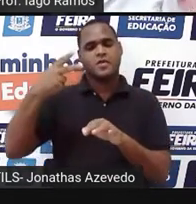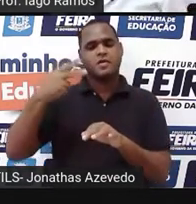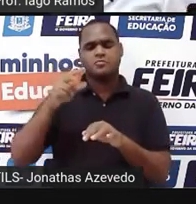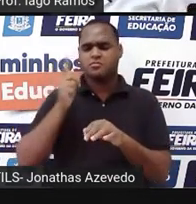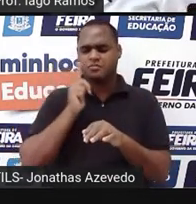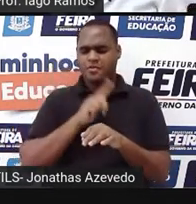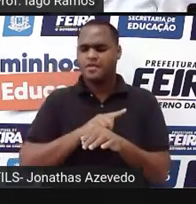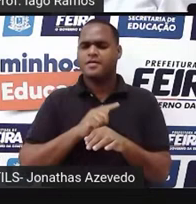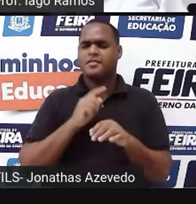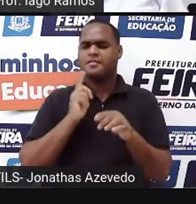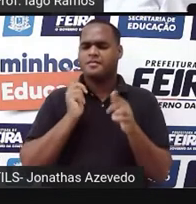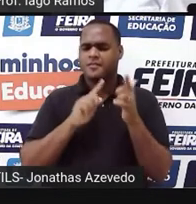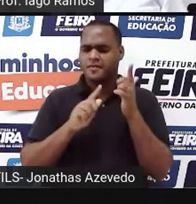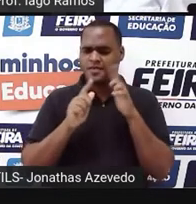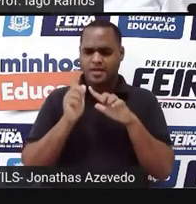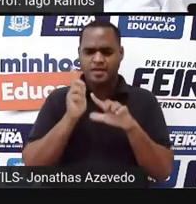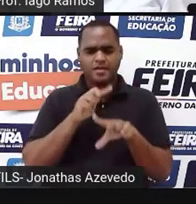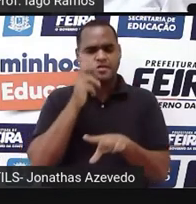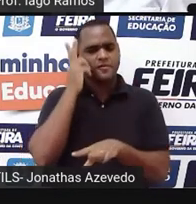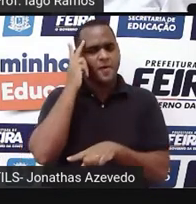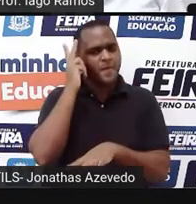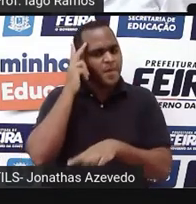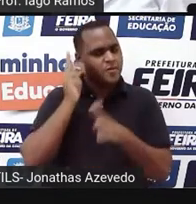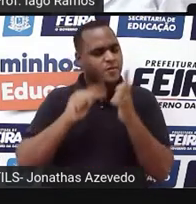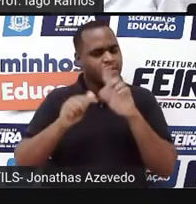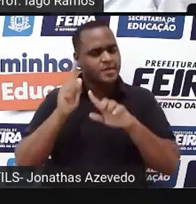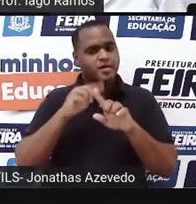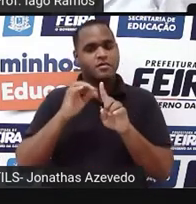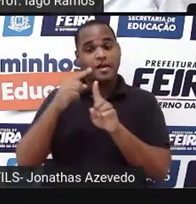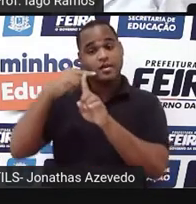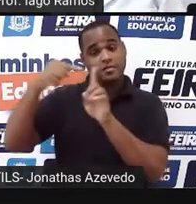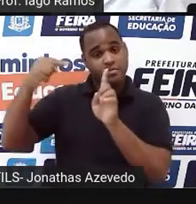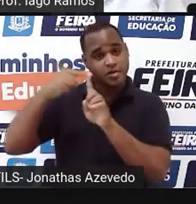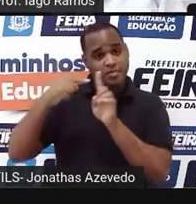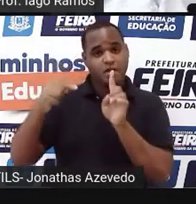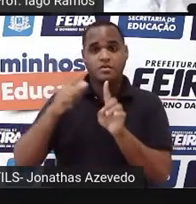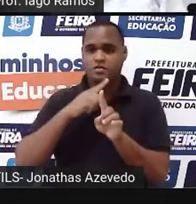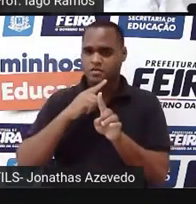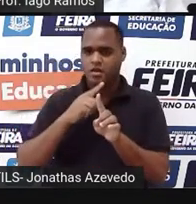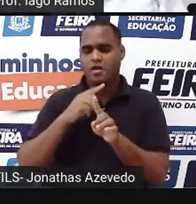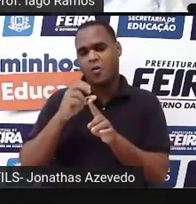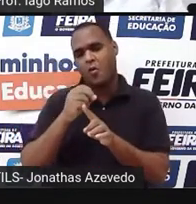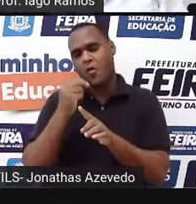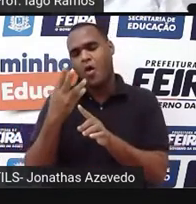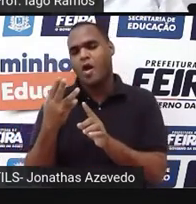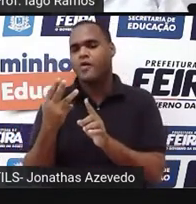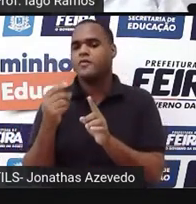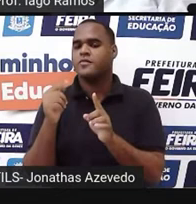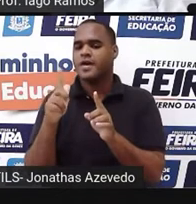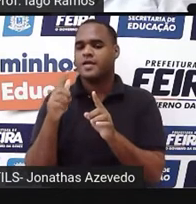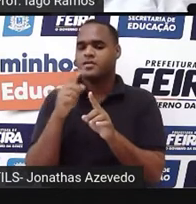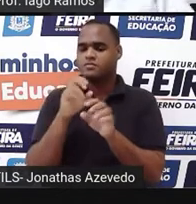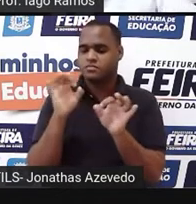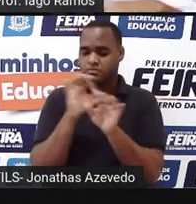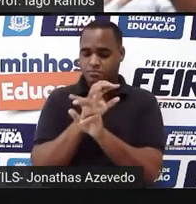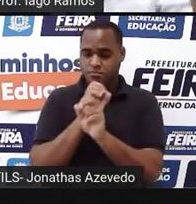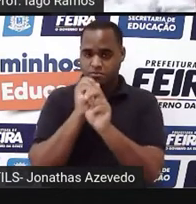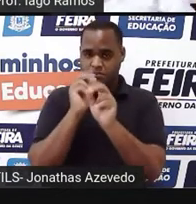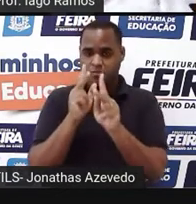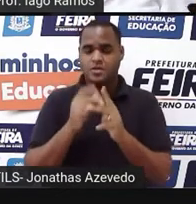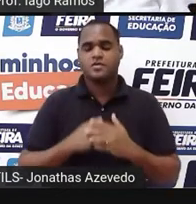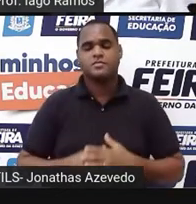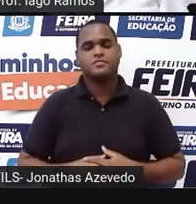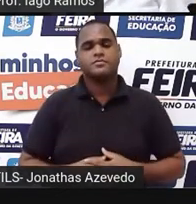segundo grau, seja ela incompleta, seja ela completa,